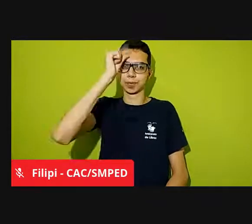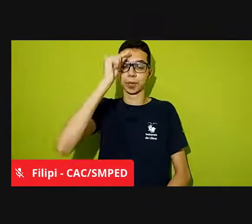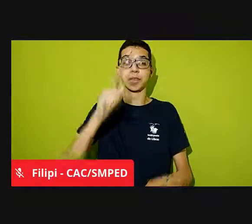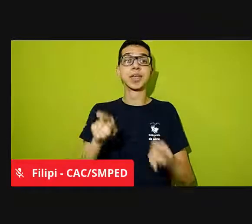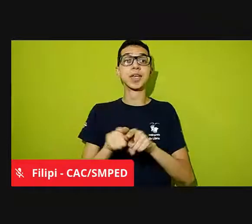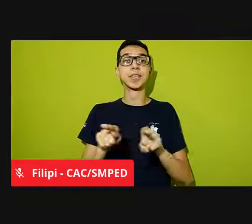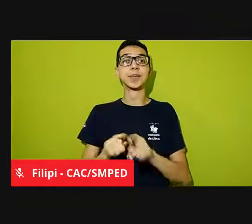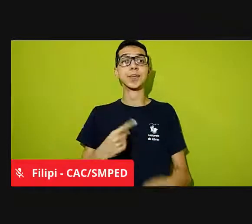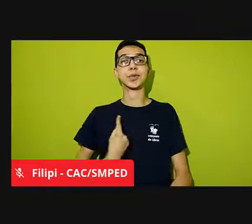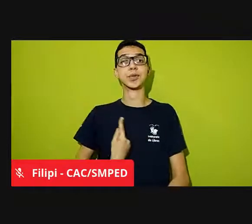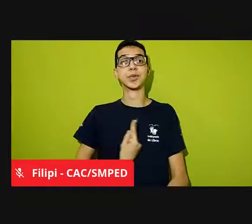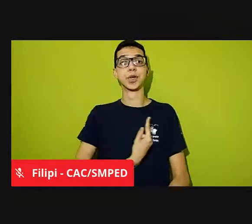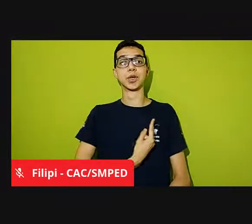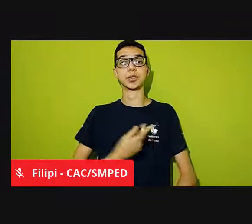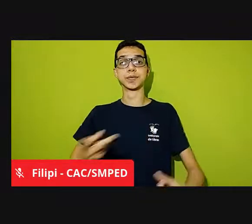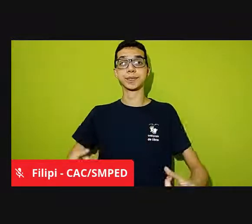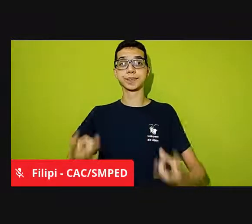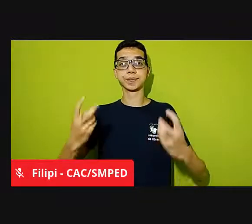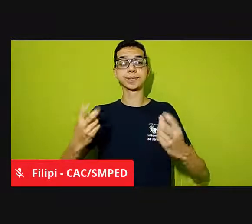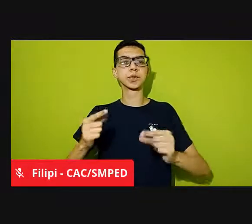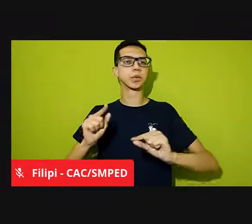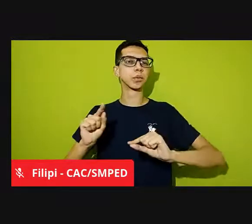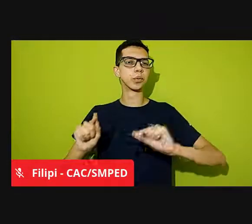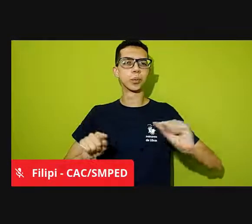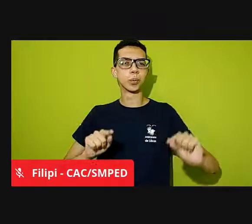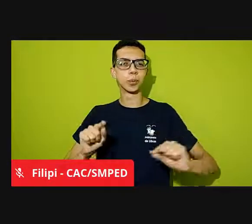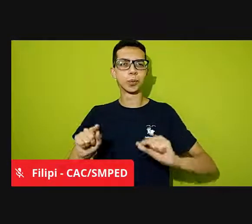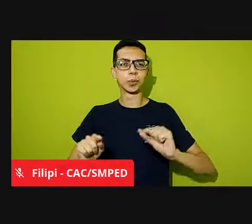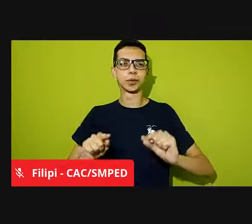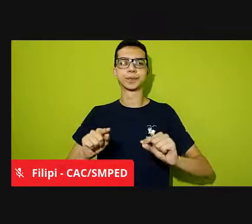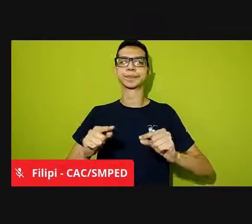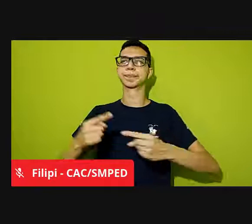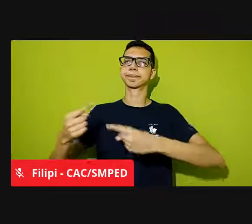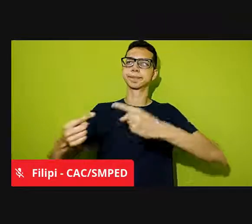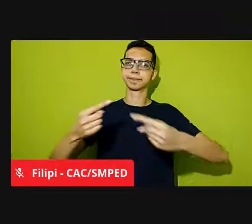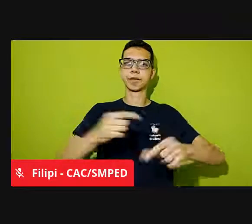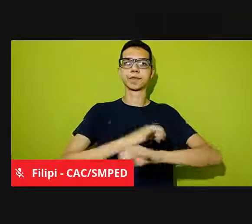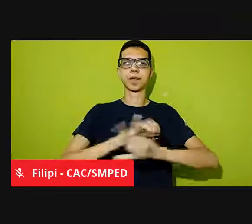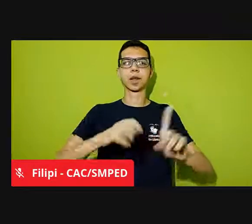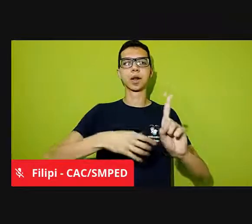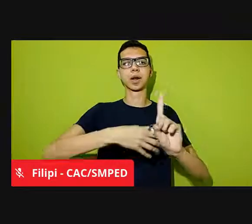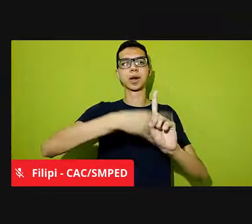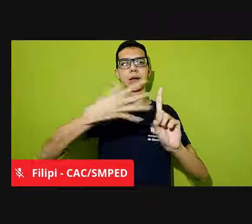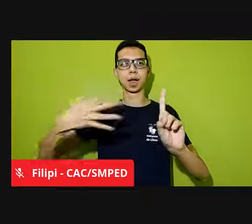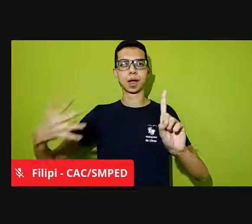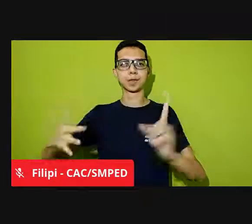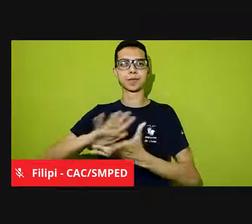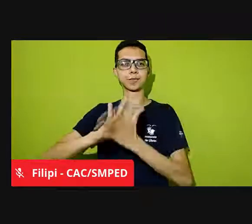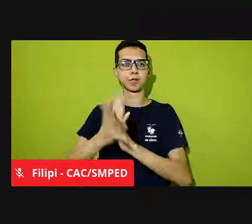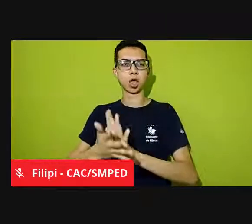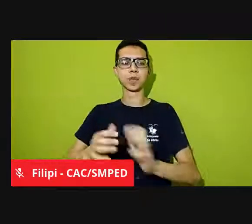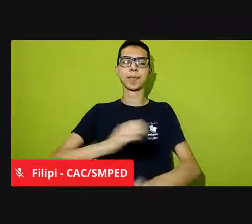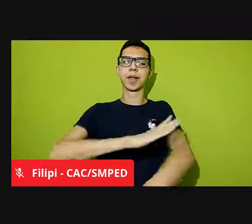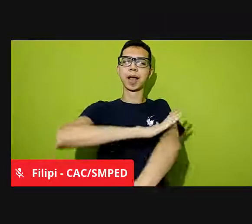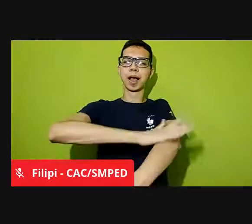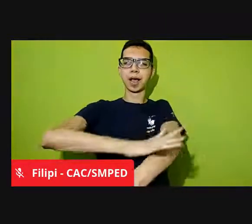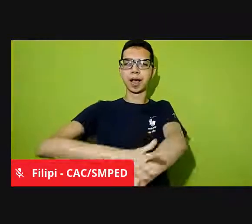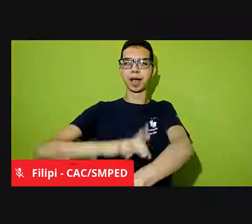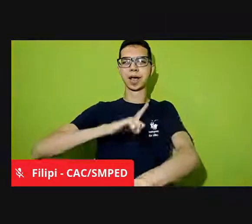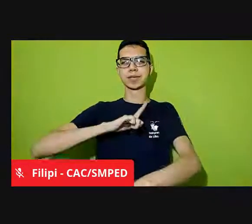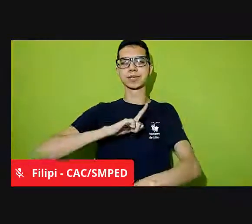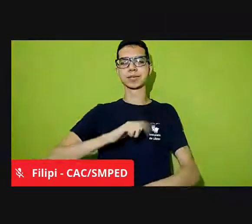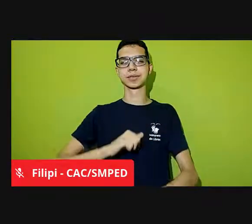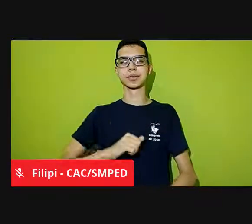gente tem muito em comum com essas discussões racistas, LGBTQIA+ fóbicas,